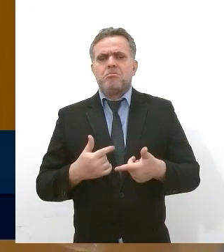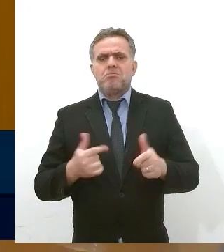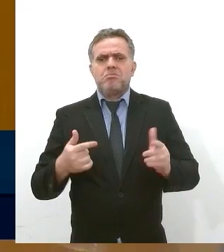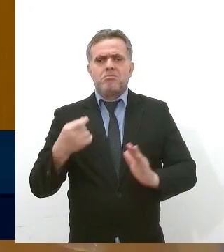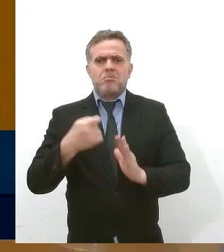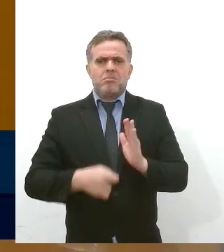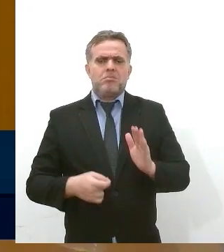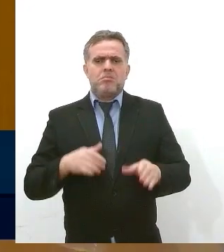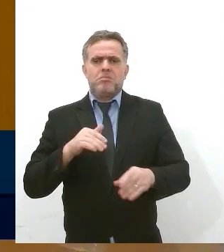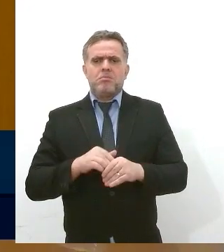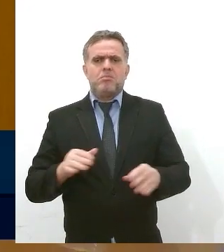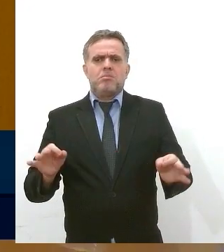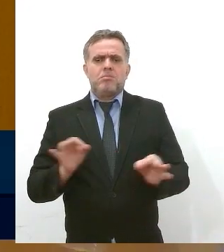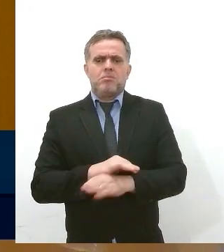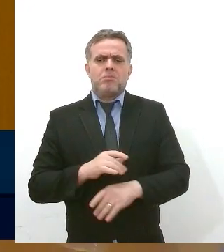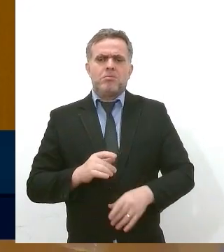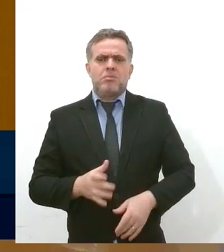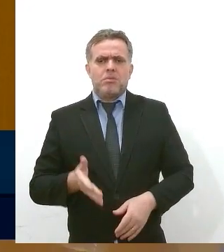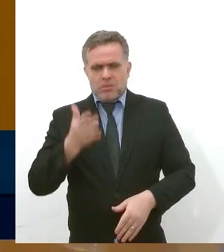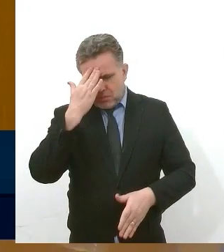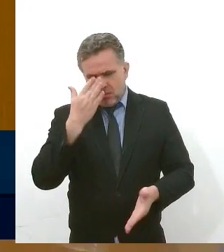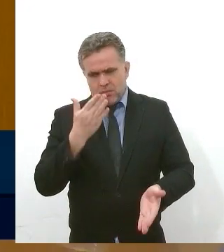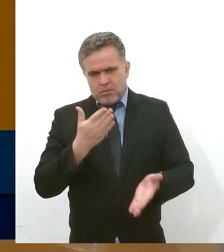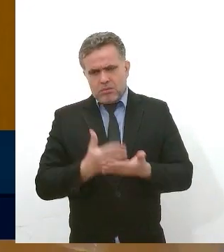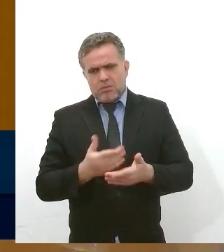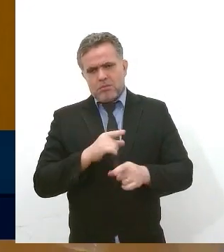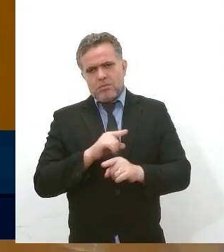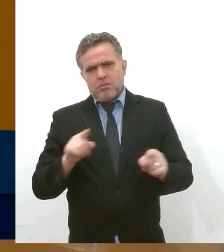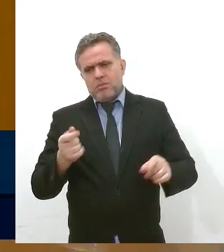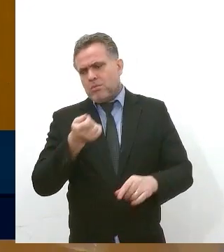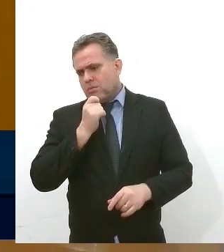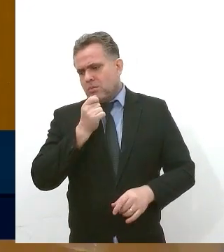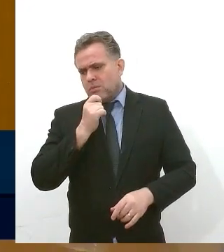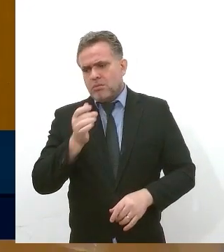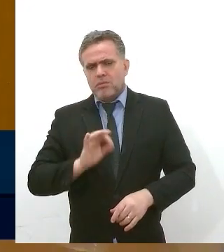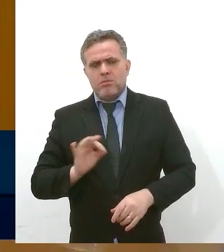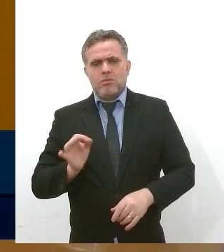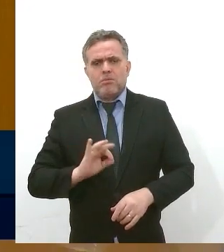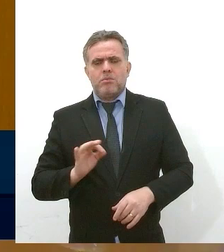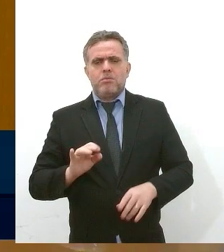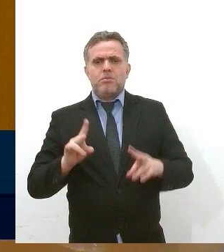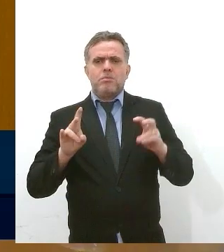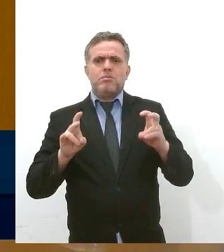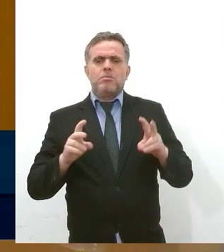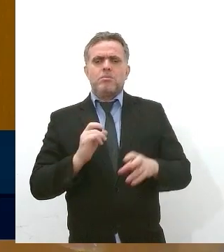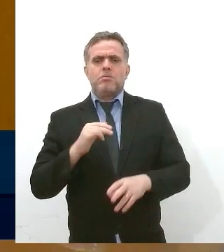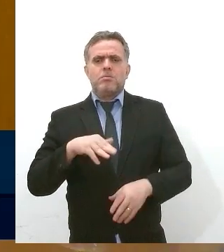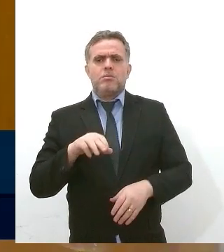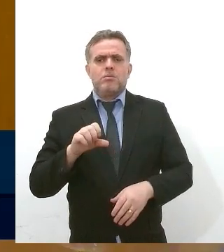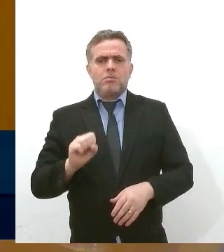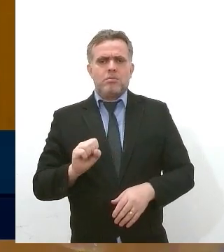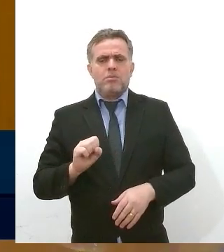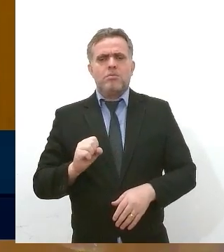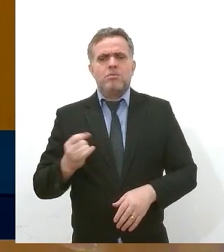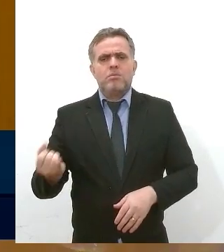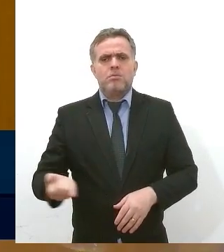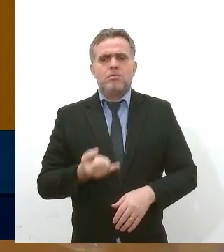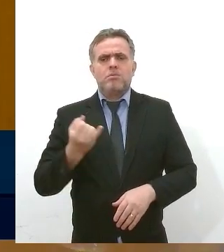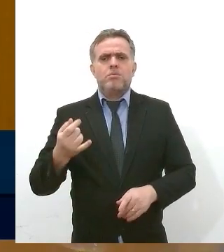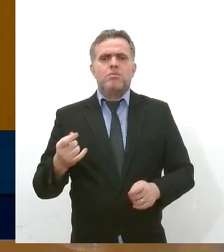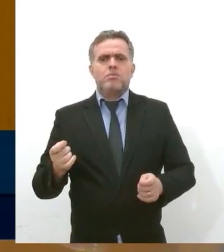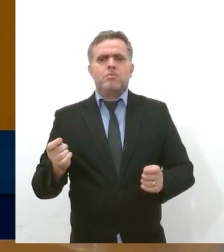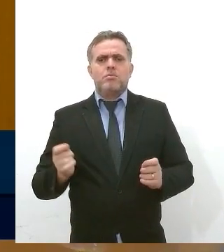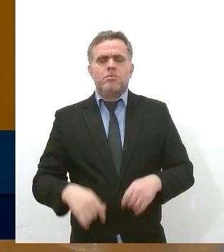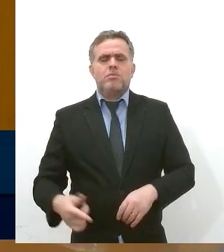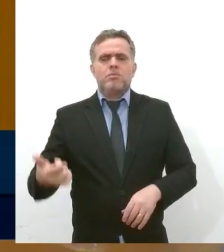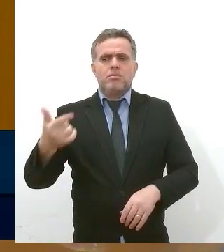que os deputados da base não receberam também essa matéria, matéria importante, onde o governo já se comprometeu em encaminhar,